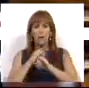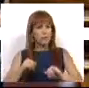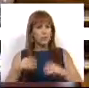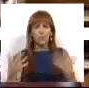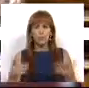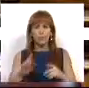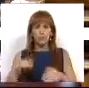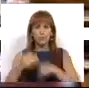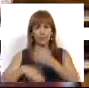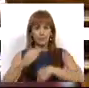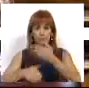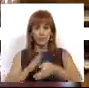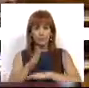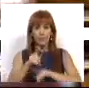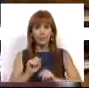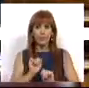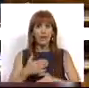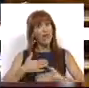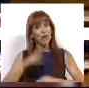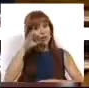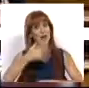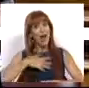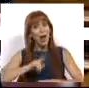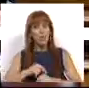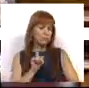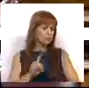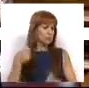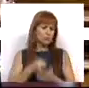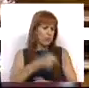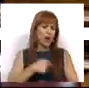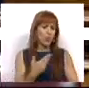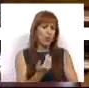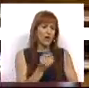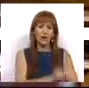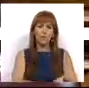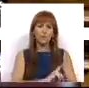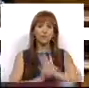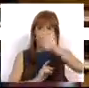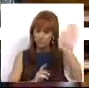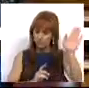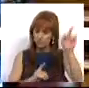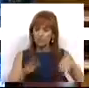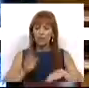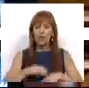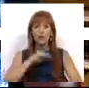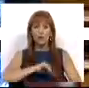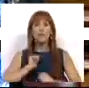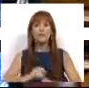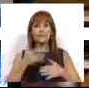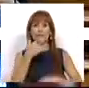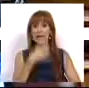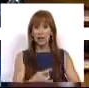impossível levar avante aquela que era a vontade do Governo, que era de não pagar. Agora, relativamente ao subsídio de